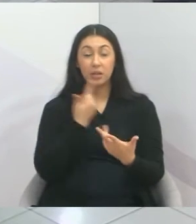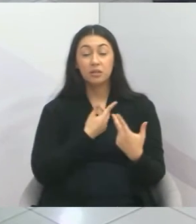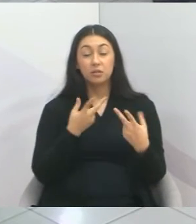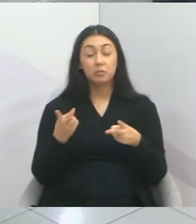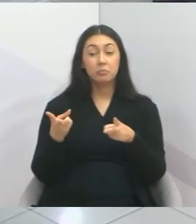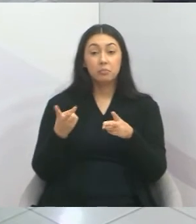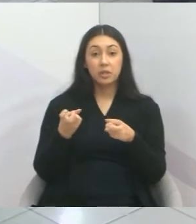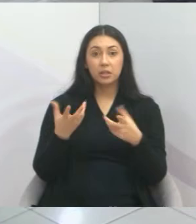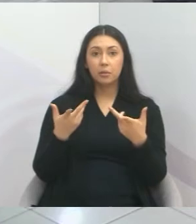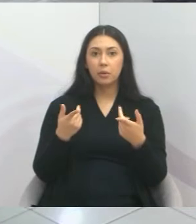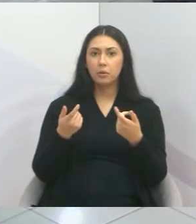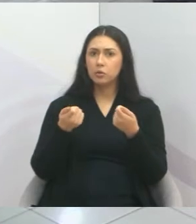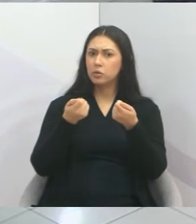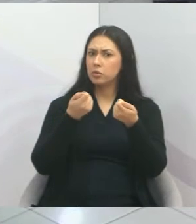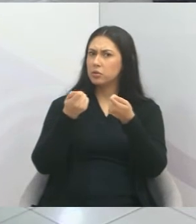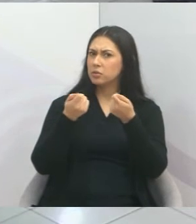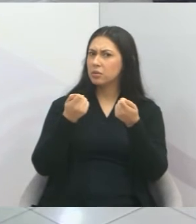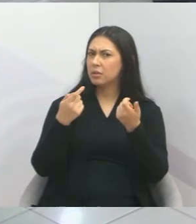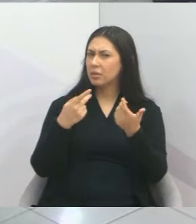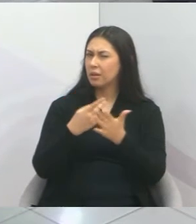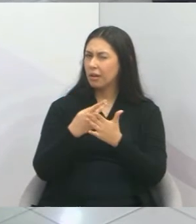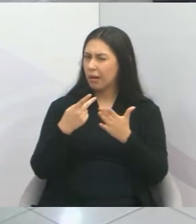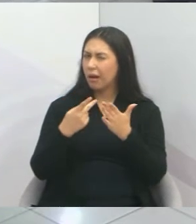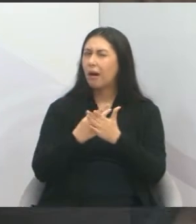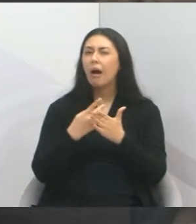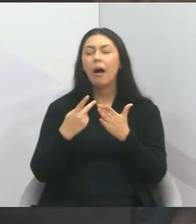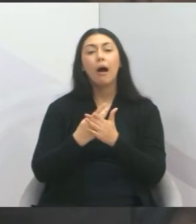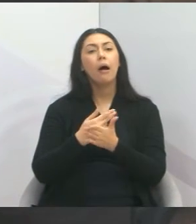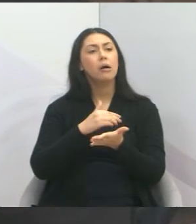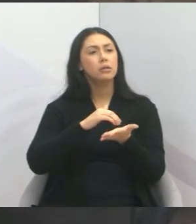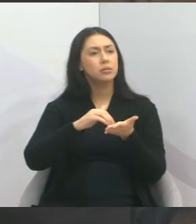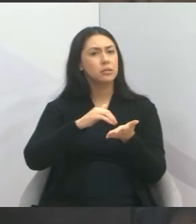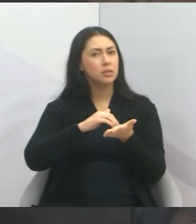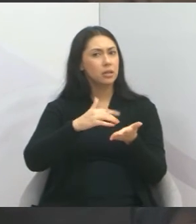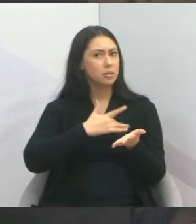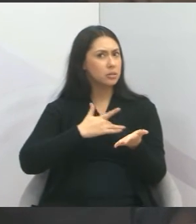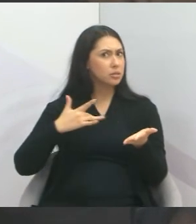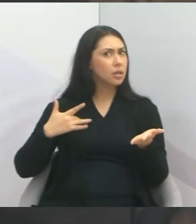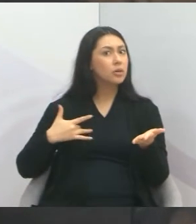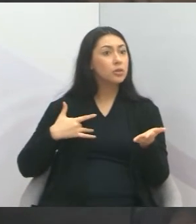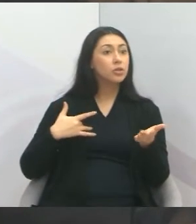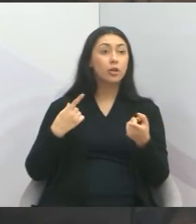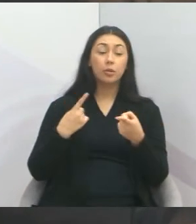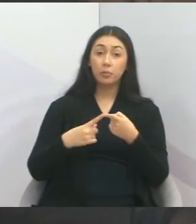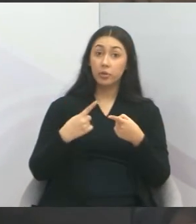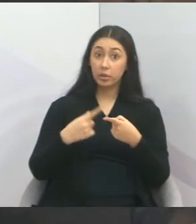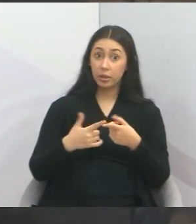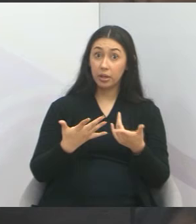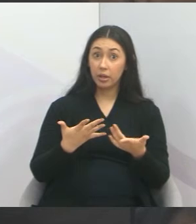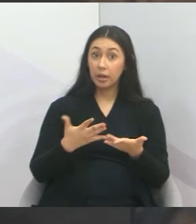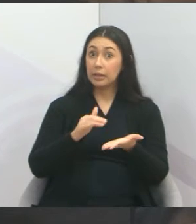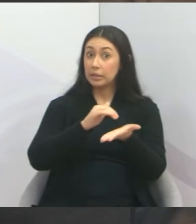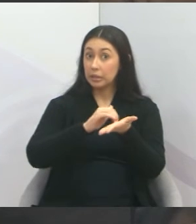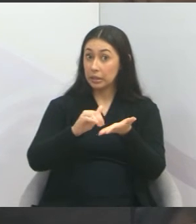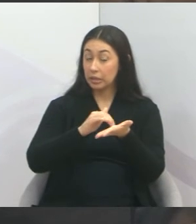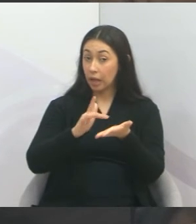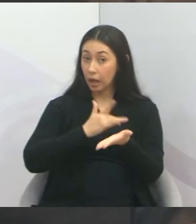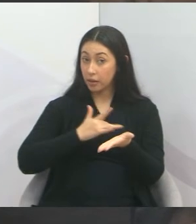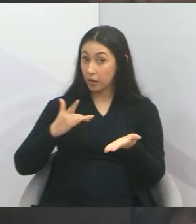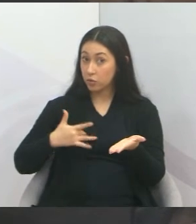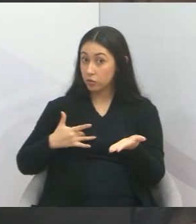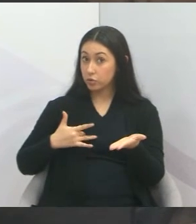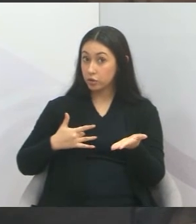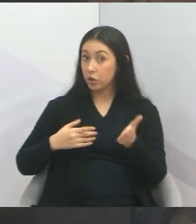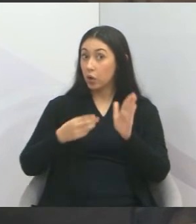nota Aí talvez uma má gestão e na pasta da saúde do nosso município já que esta tem o maior orçamento